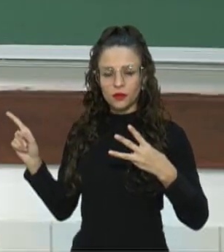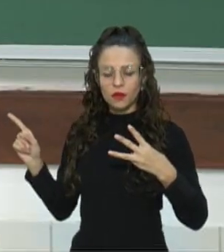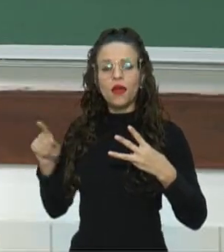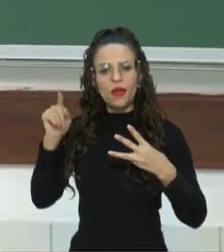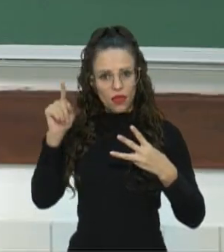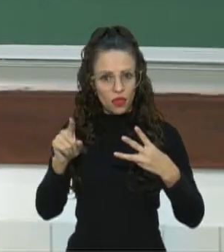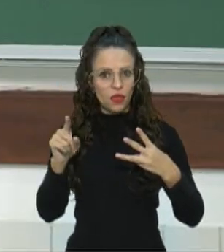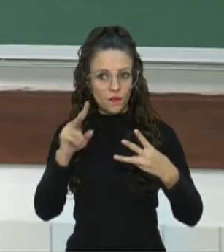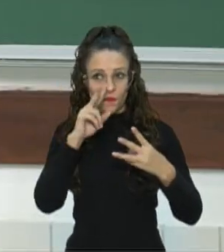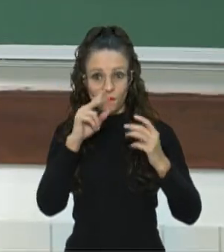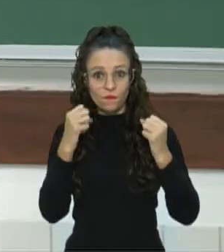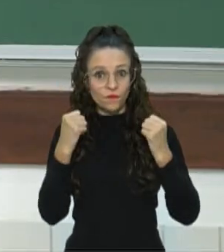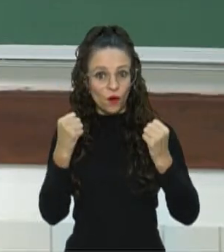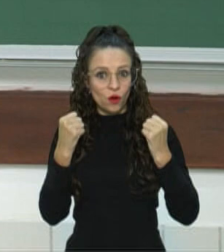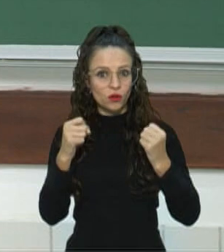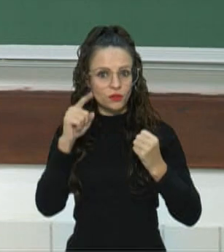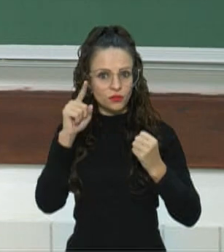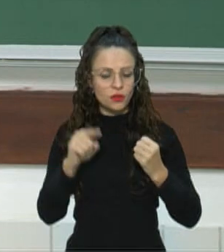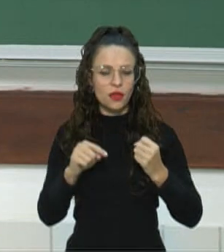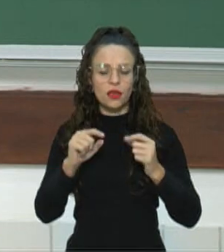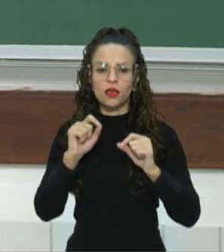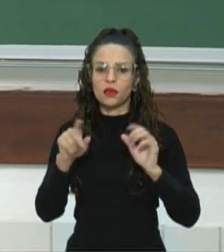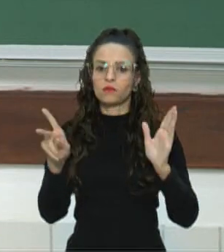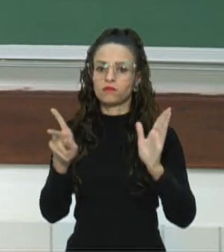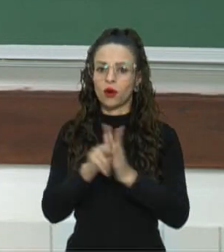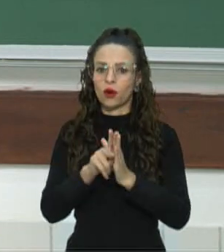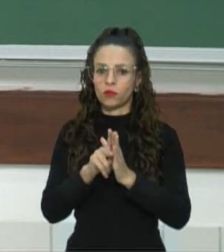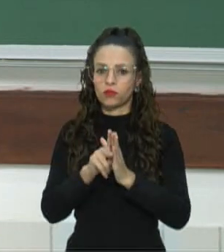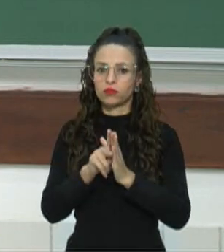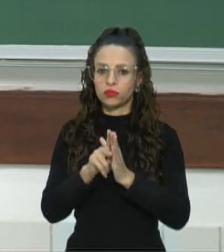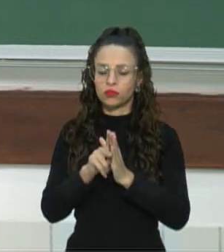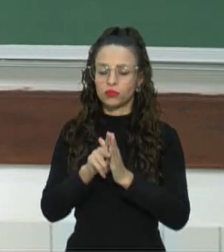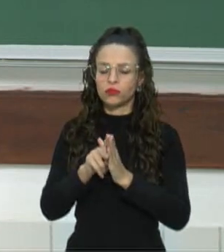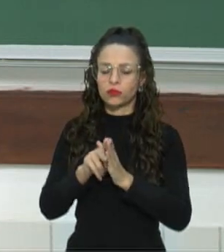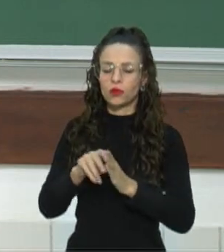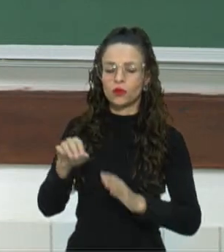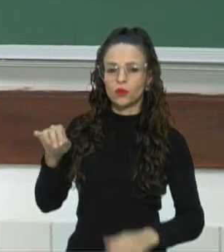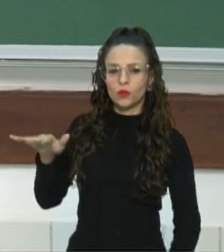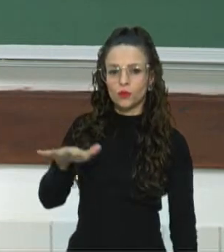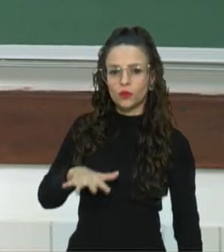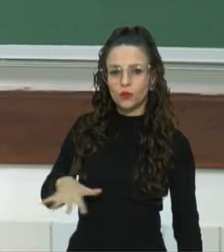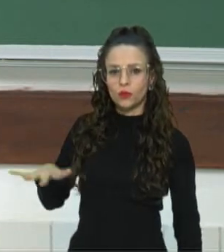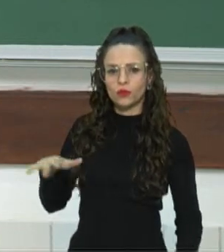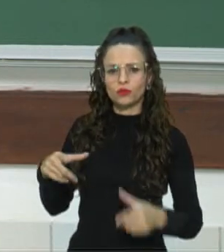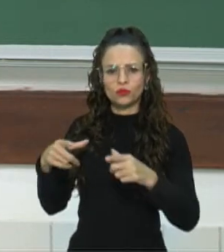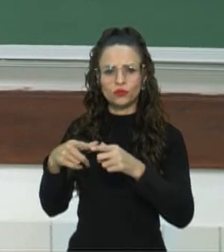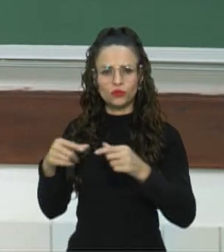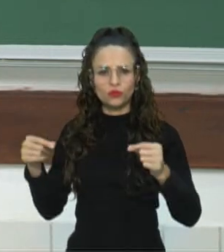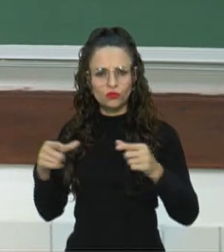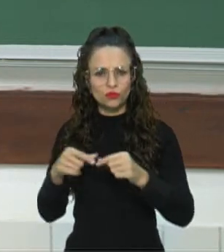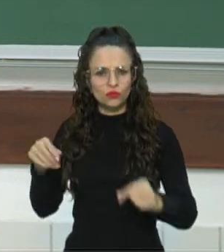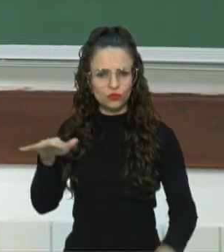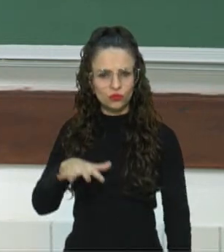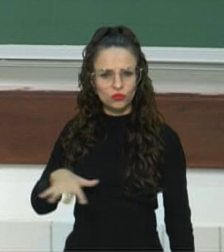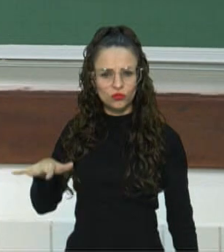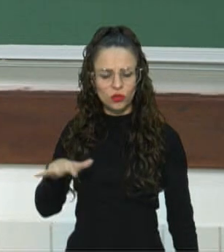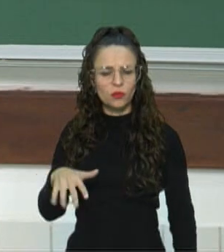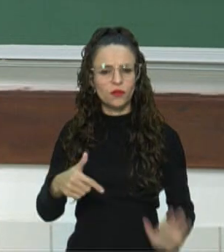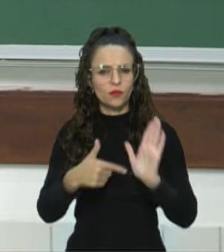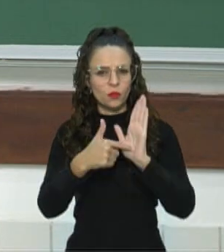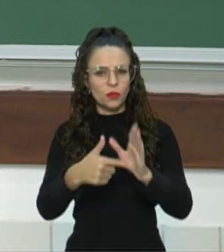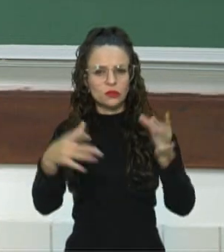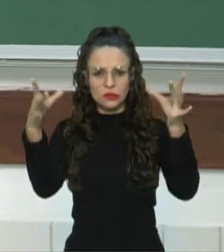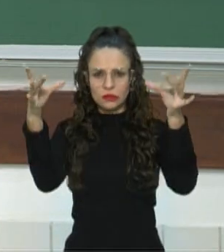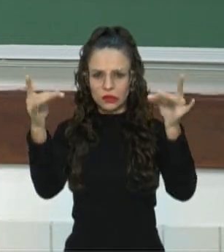modalidades muito fortes, são todas elas vêm de origem oriental, né? Então nós vamos estar detalhando cada uma delas. Umas vocês já